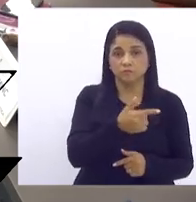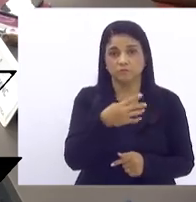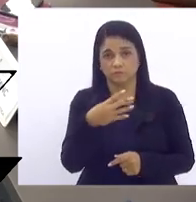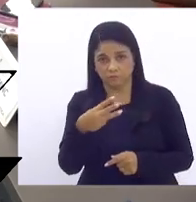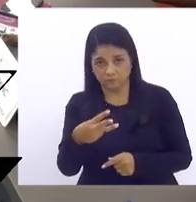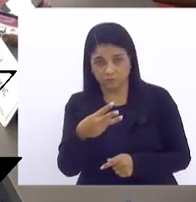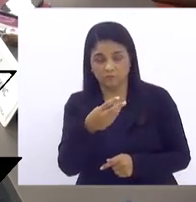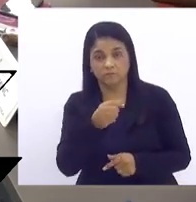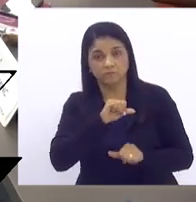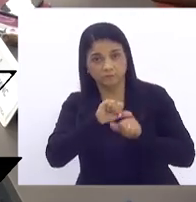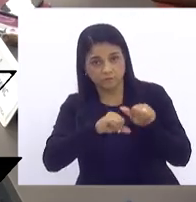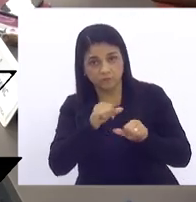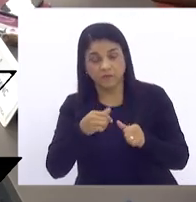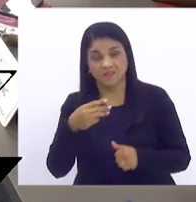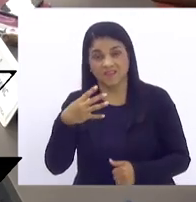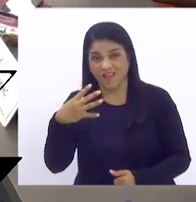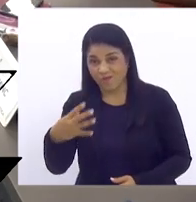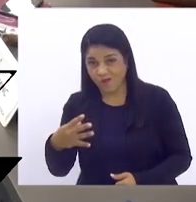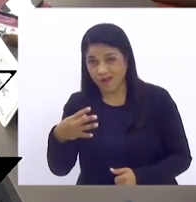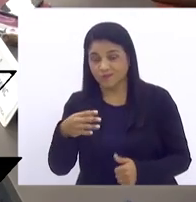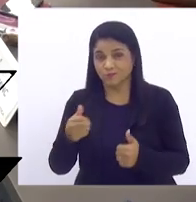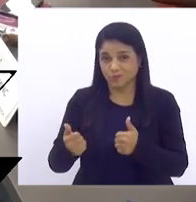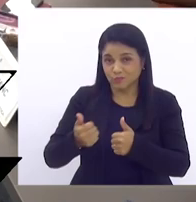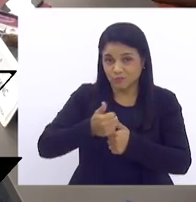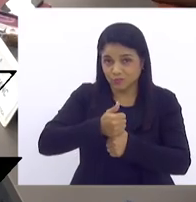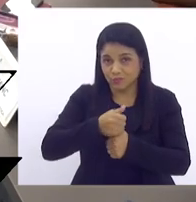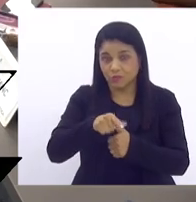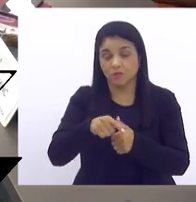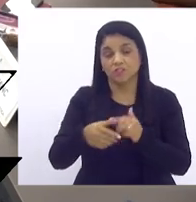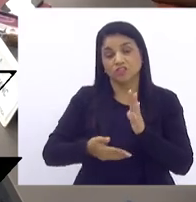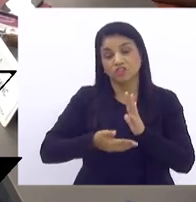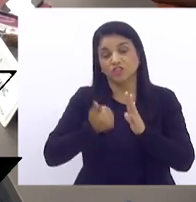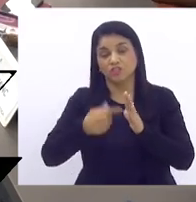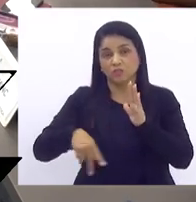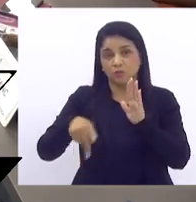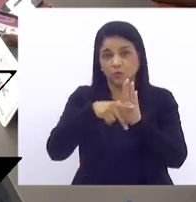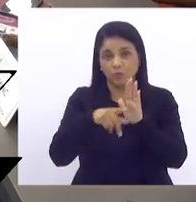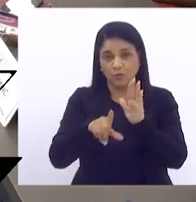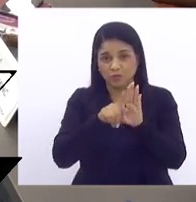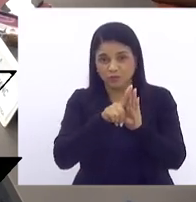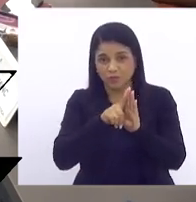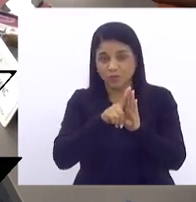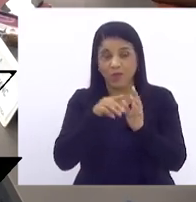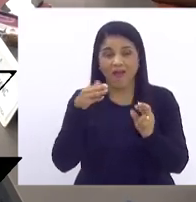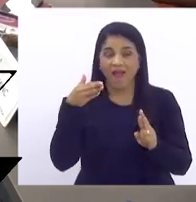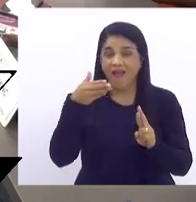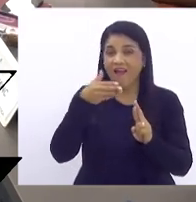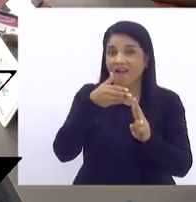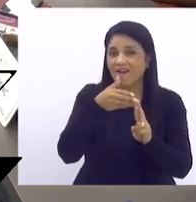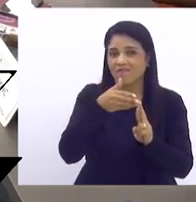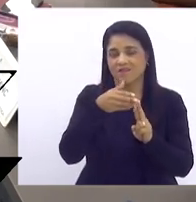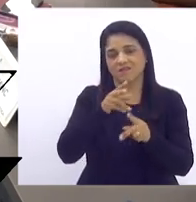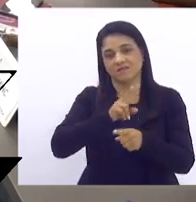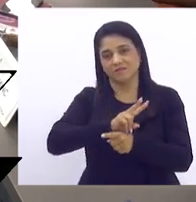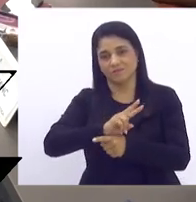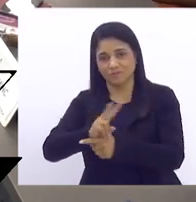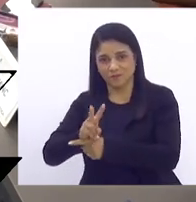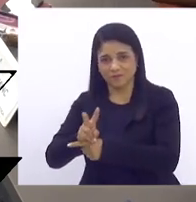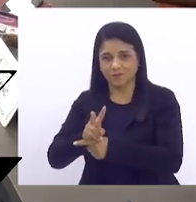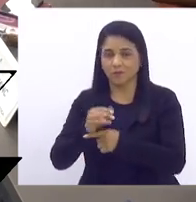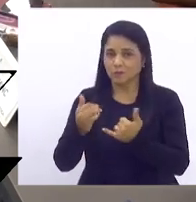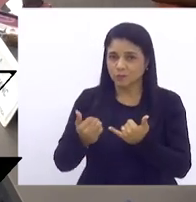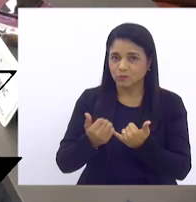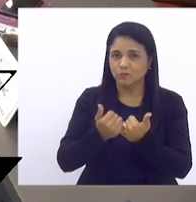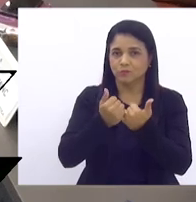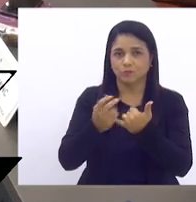4 supressivas, elas retiram do teor do projeto toda a referência à preservação histórico-cultural dos